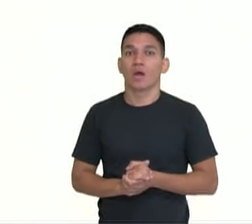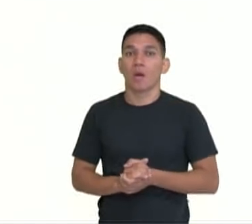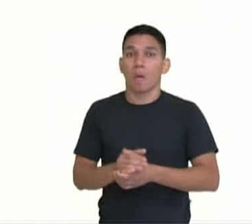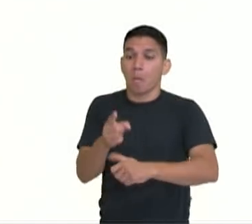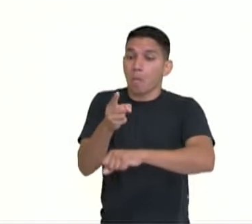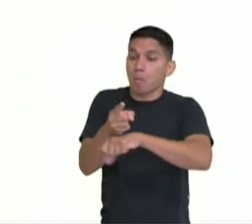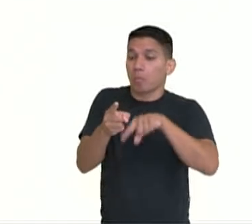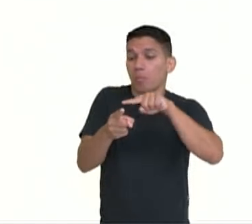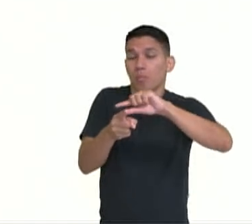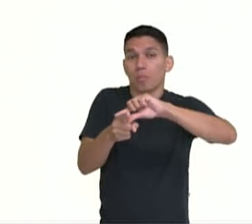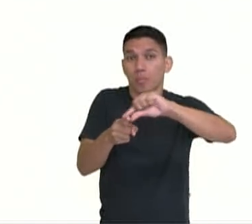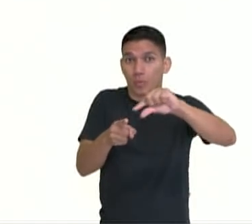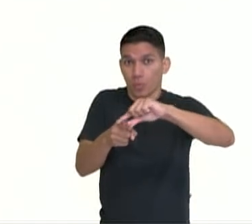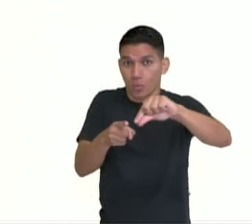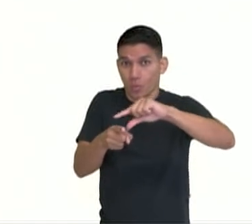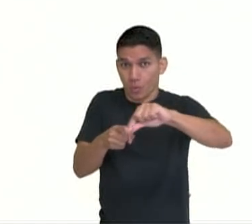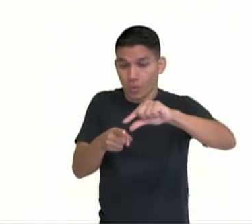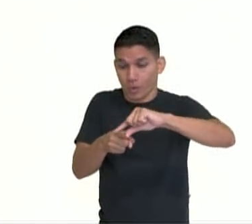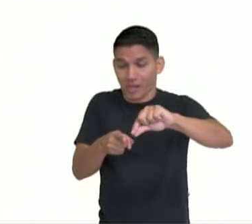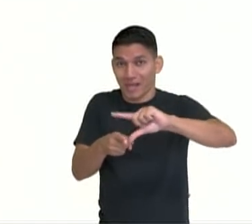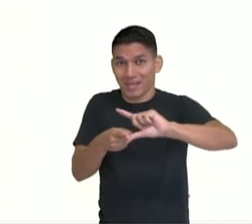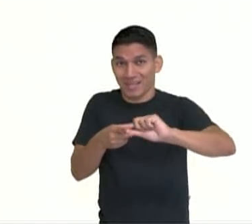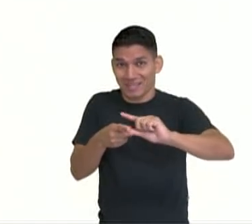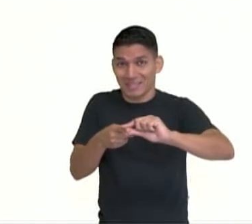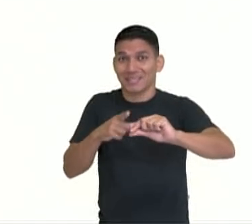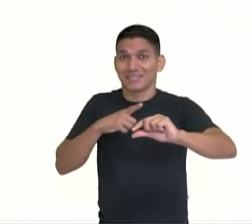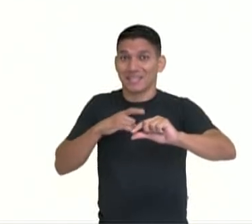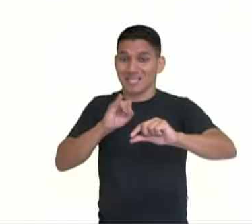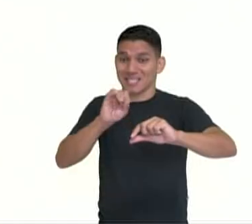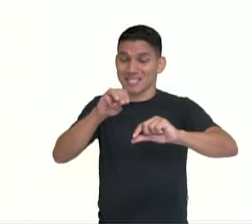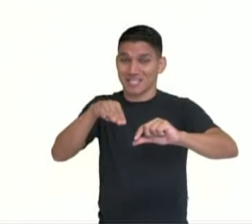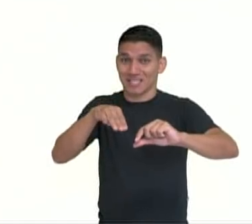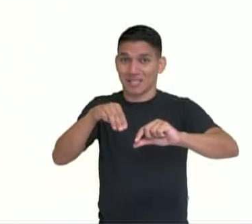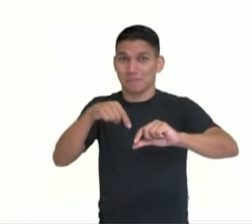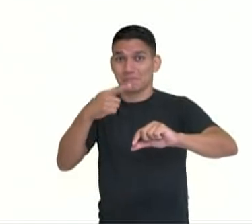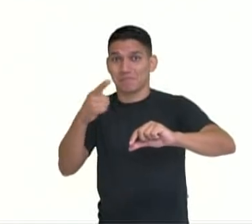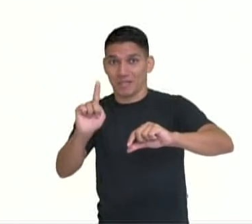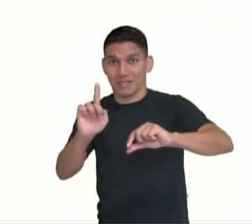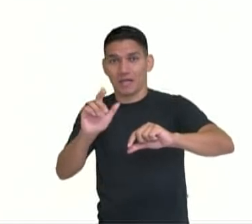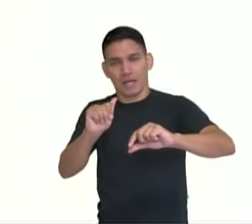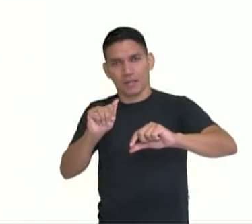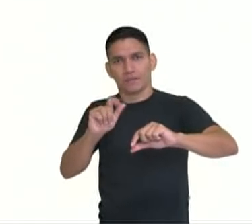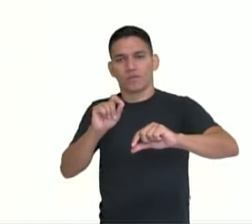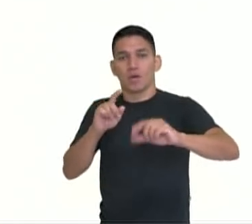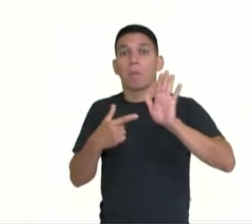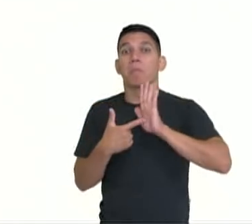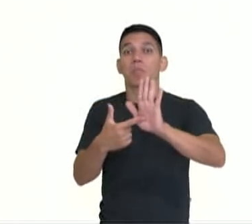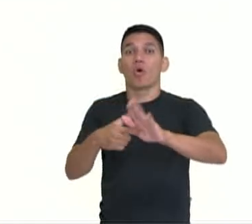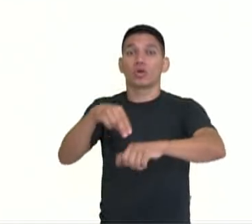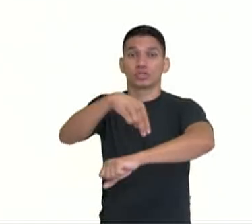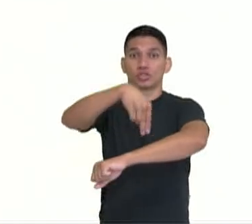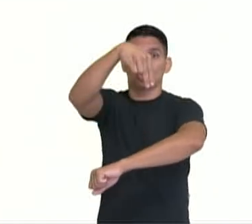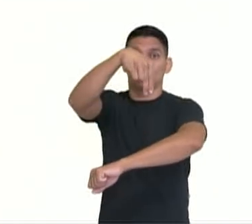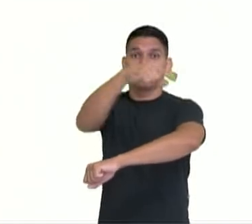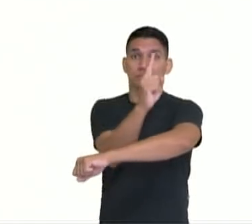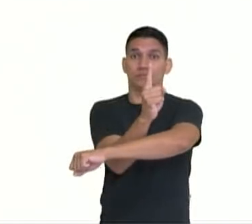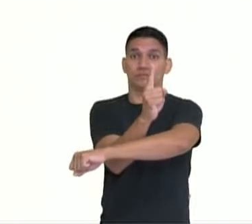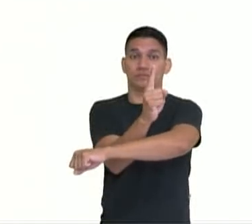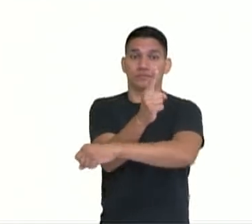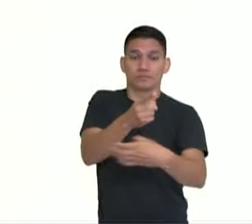ponteiro, agulha imantada da bússola, vai indicar o norte